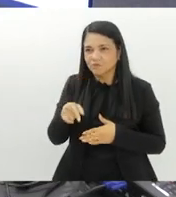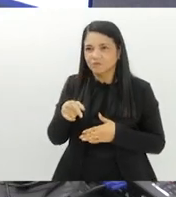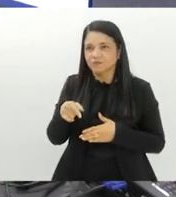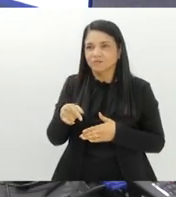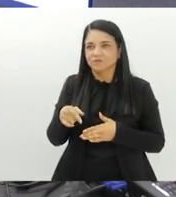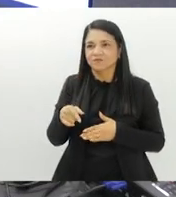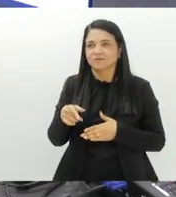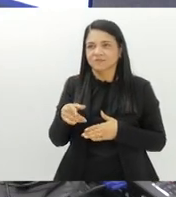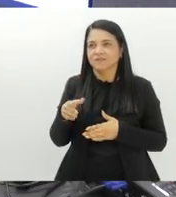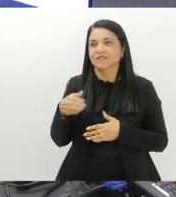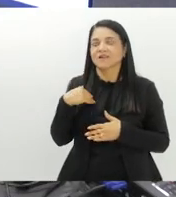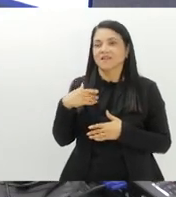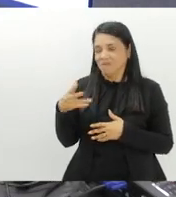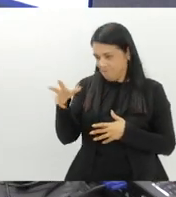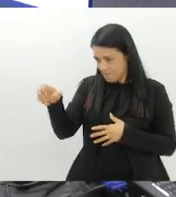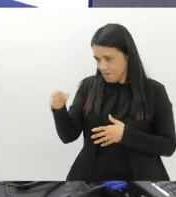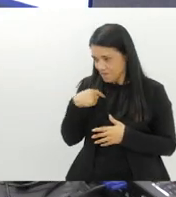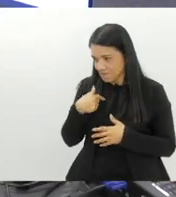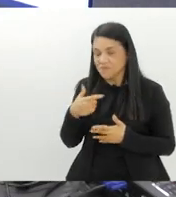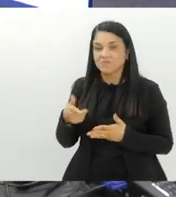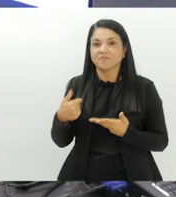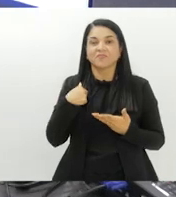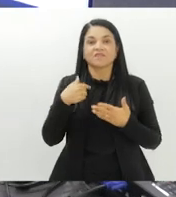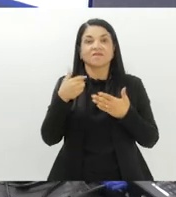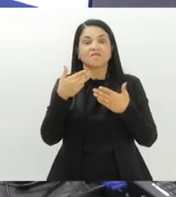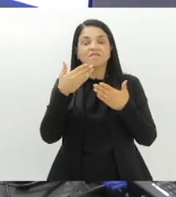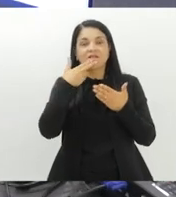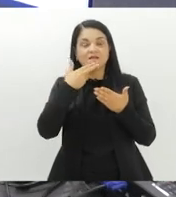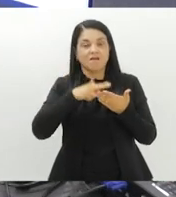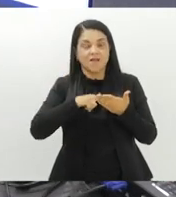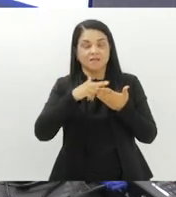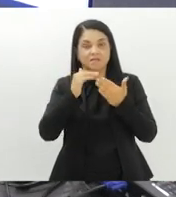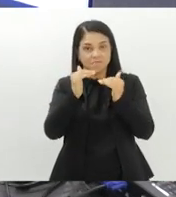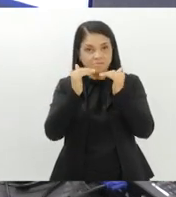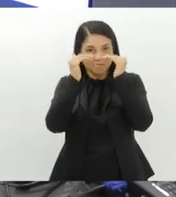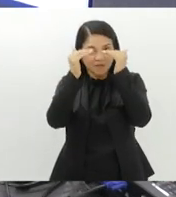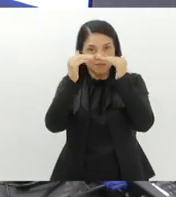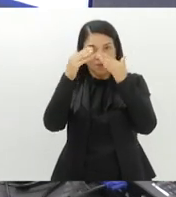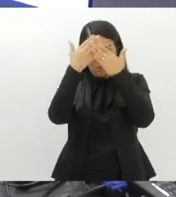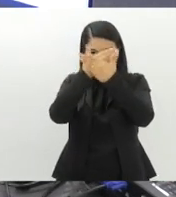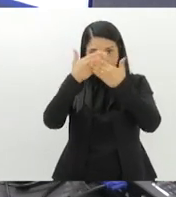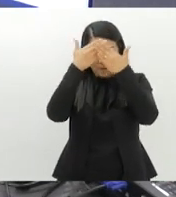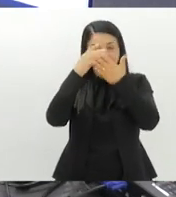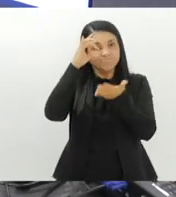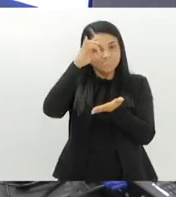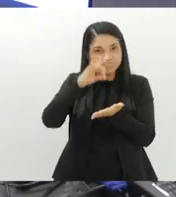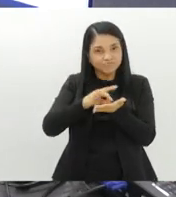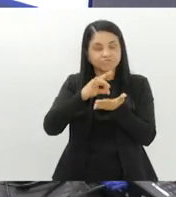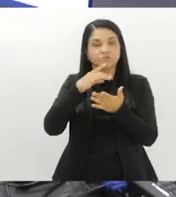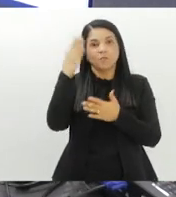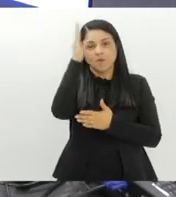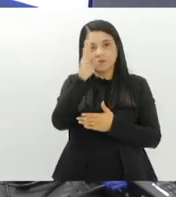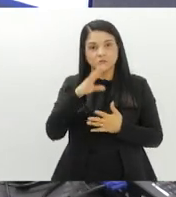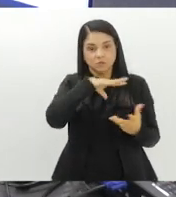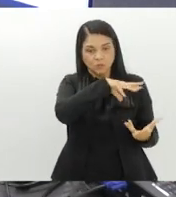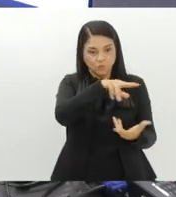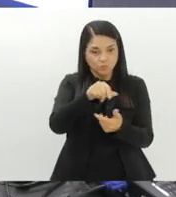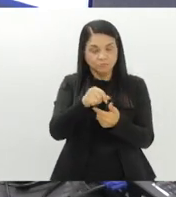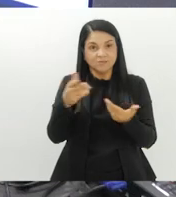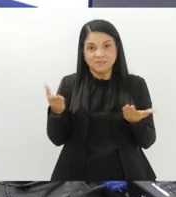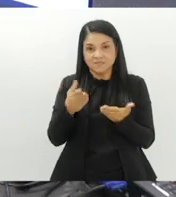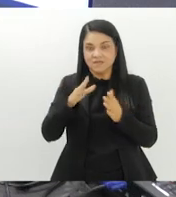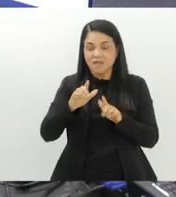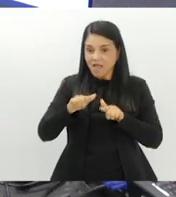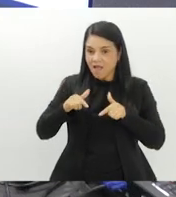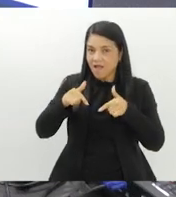complicado. Então, a Carta Magna da Umbanda, hoje, ela é uma realidade no Brasil e no mundo. E, para esse grande ato histórico, eu